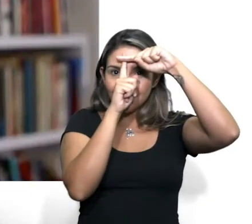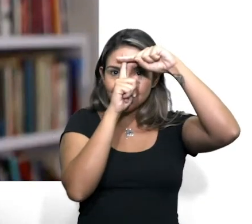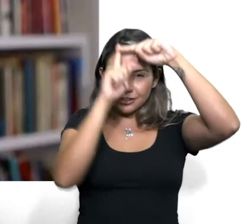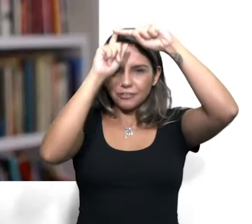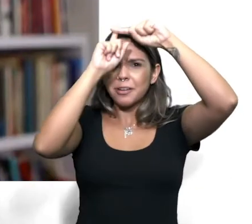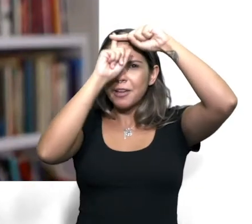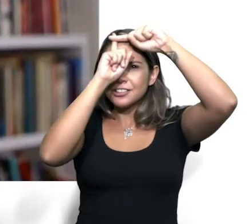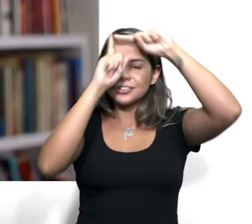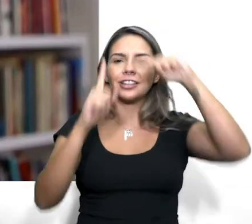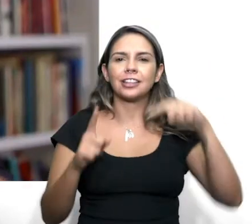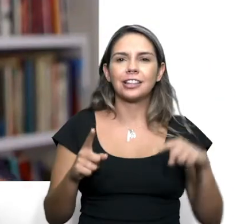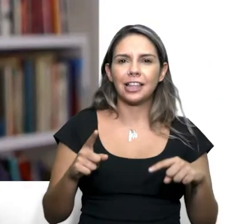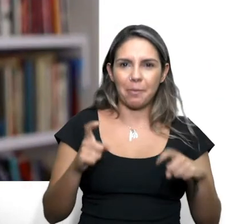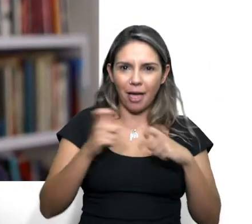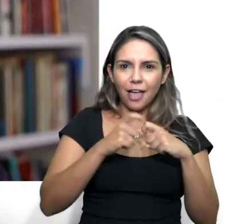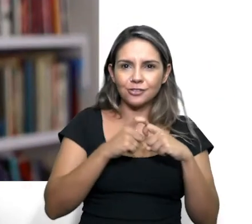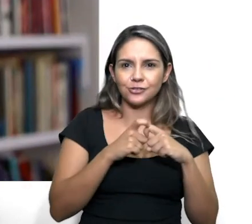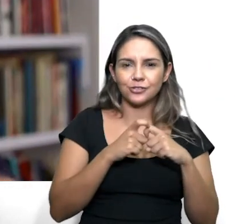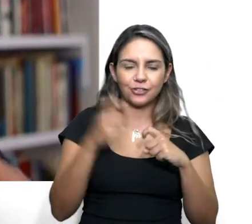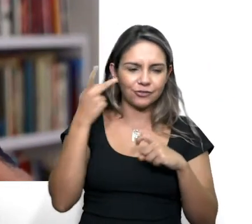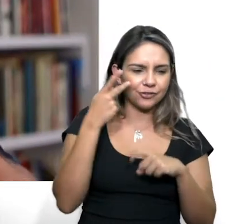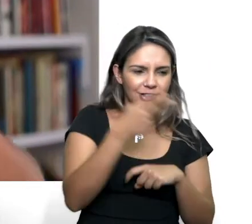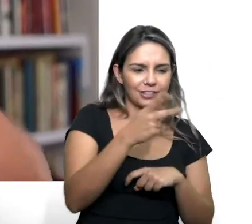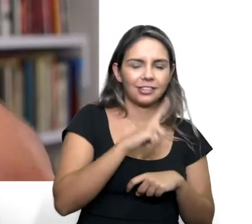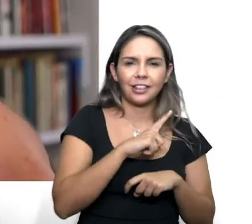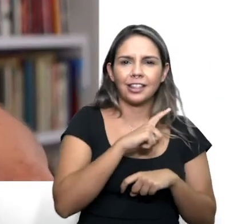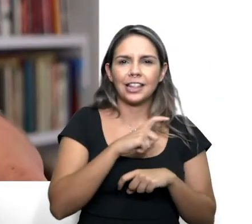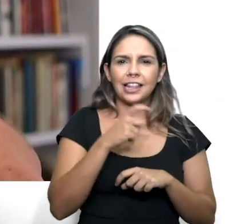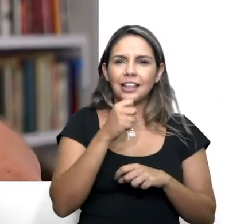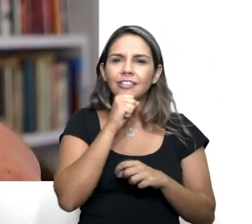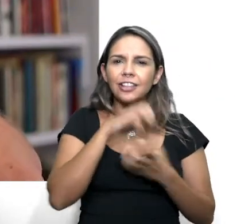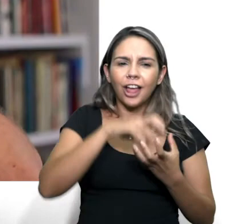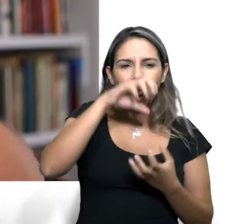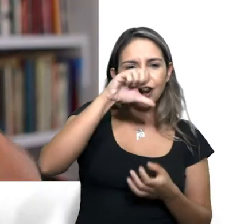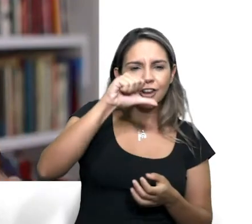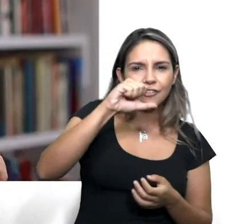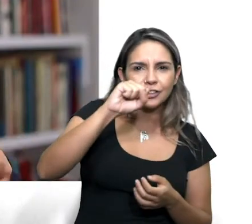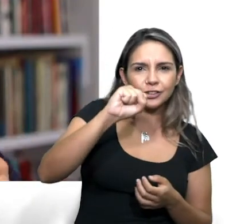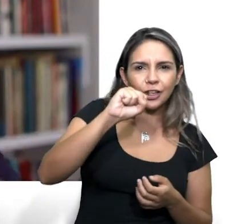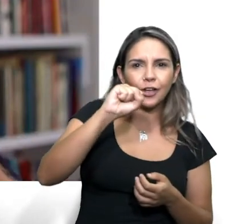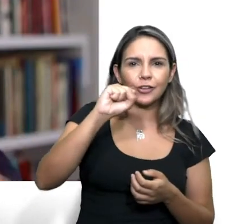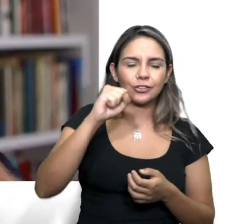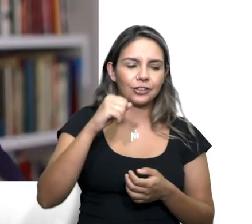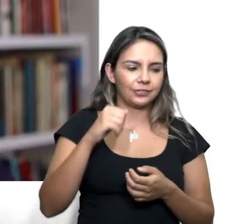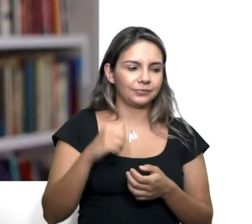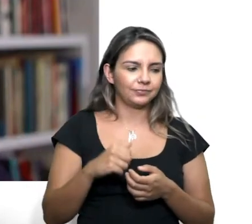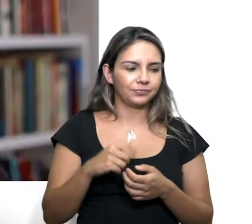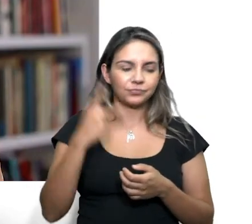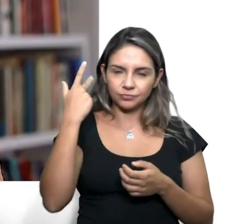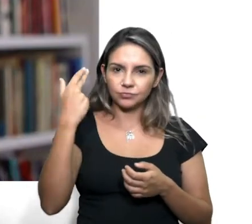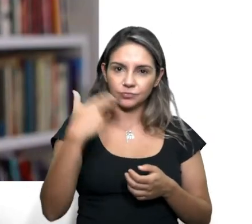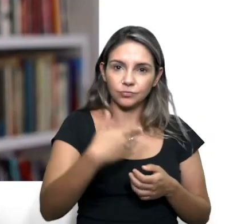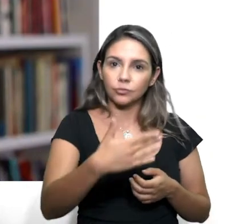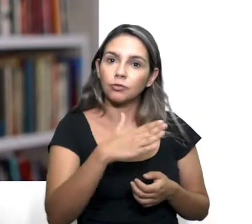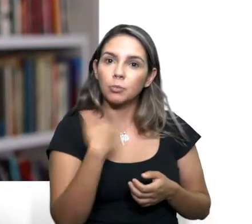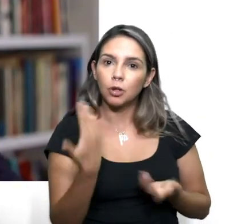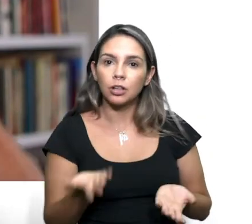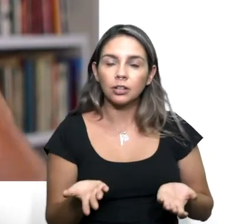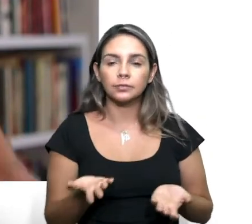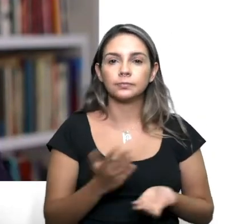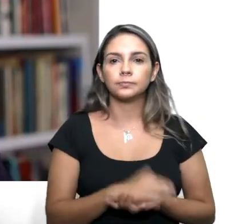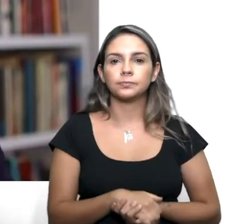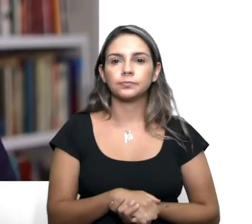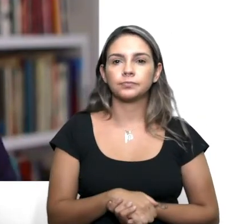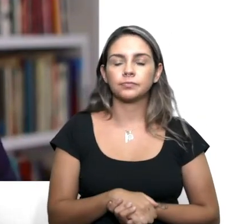terminais, e tem lá o senhor de 98 anos, a morte, naturalmente a morte, digamos